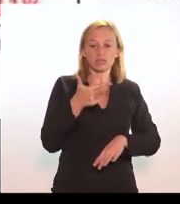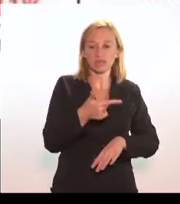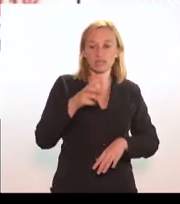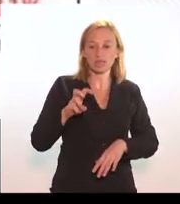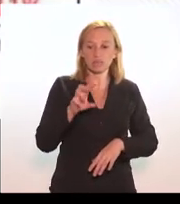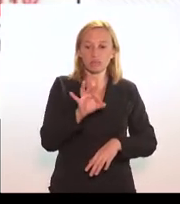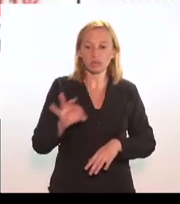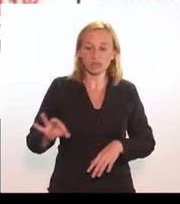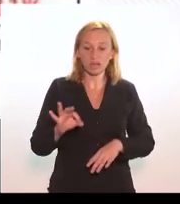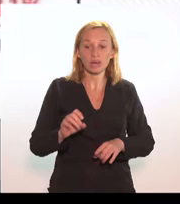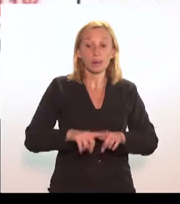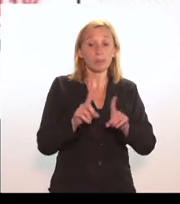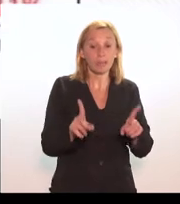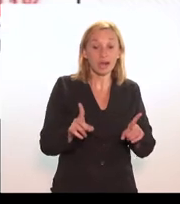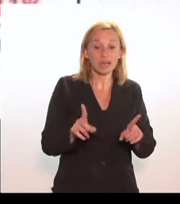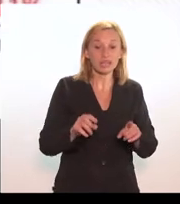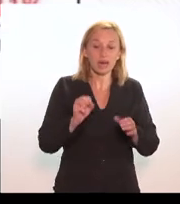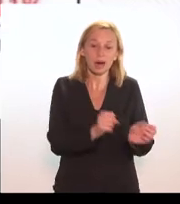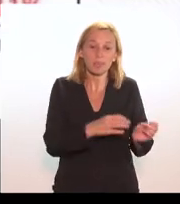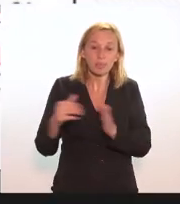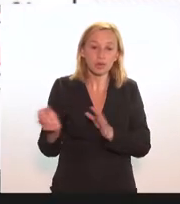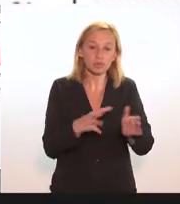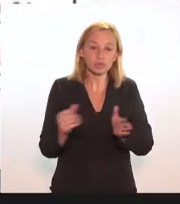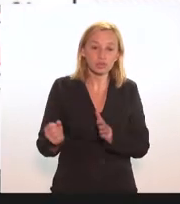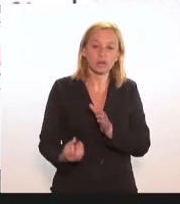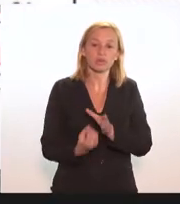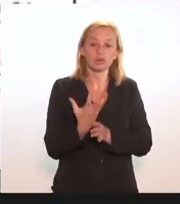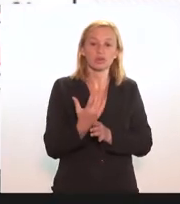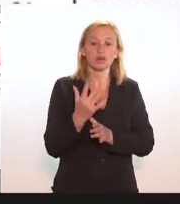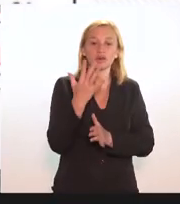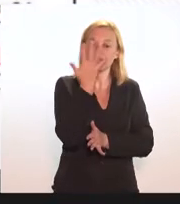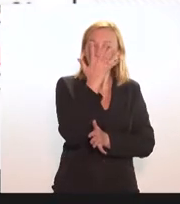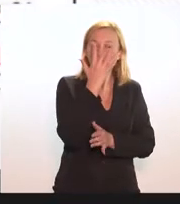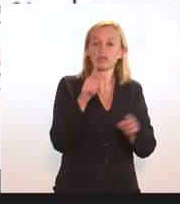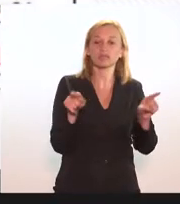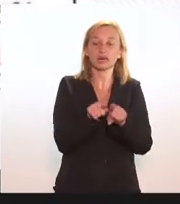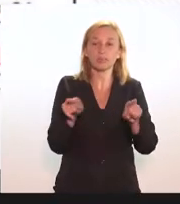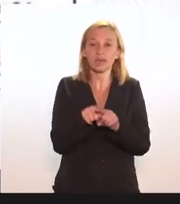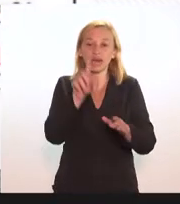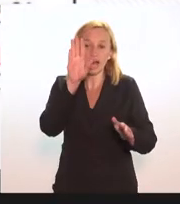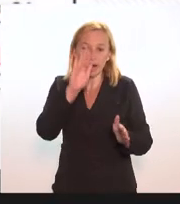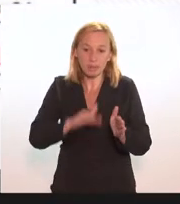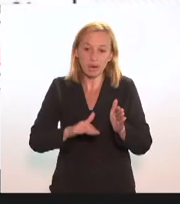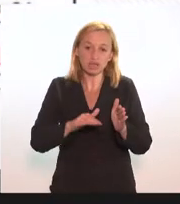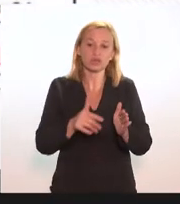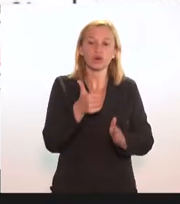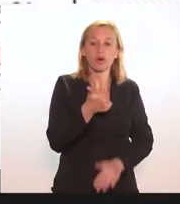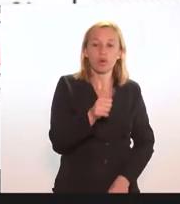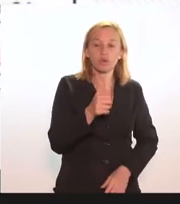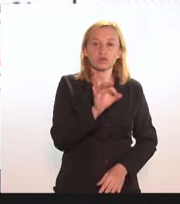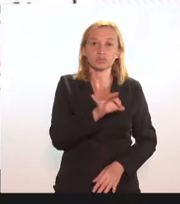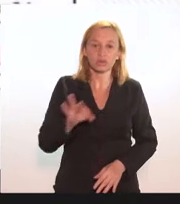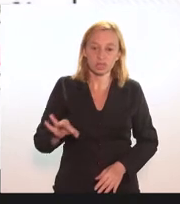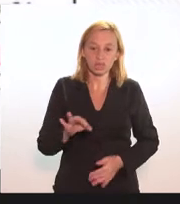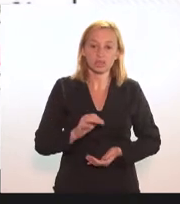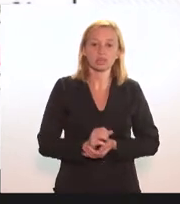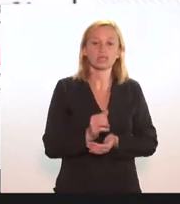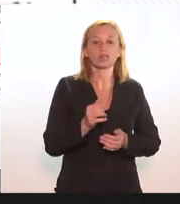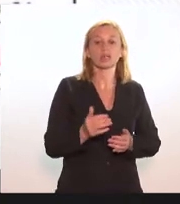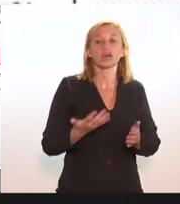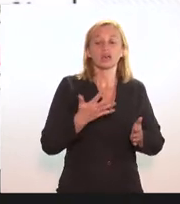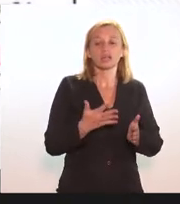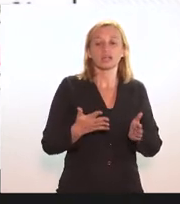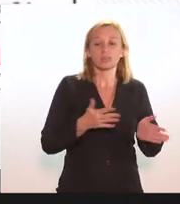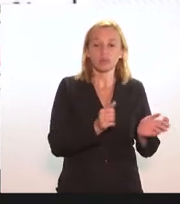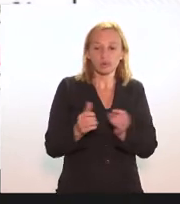25% acima. Mas a produção em fevereiro de 2021 também abaixo, 11% da produção de janeiro de